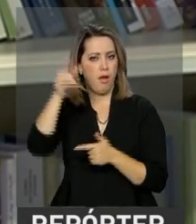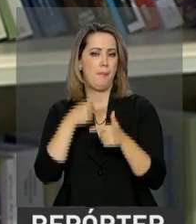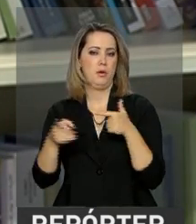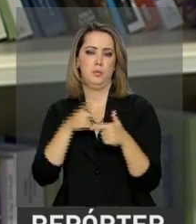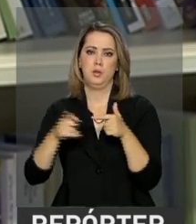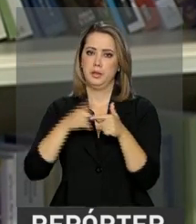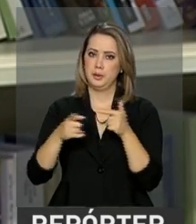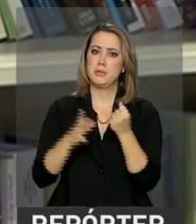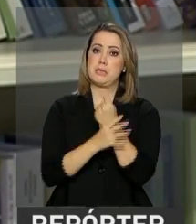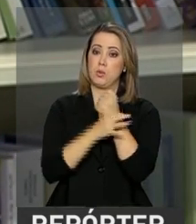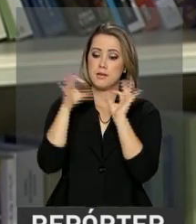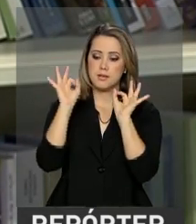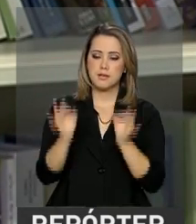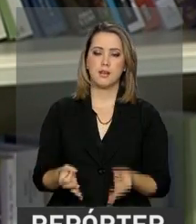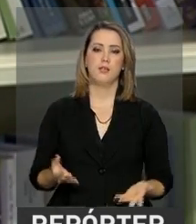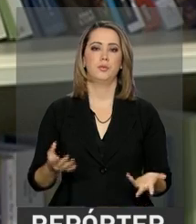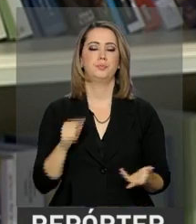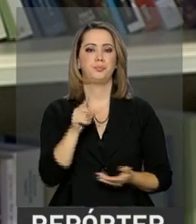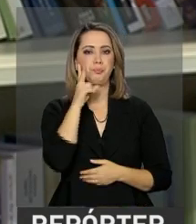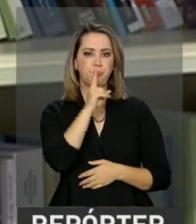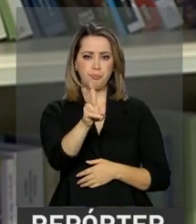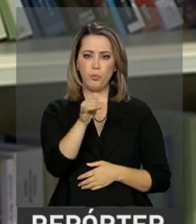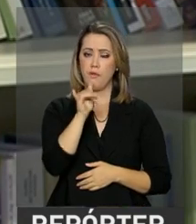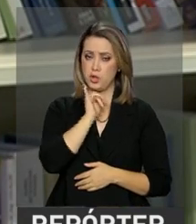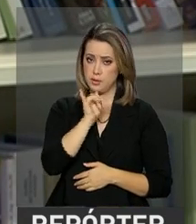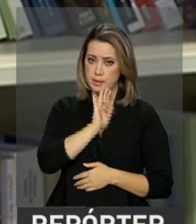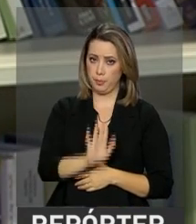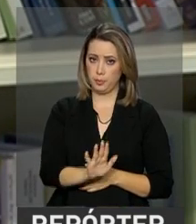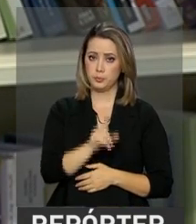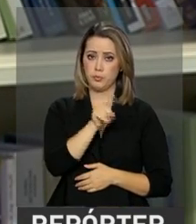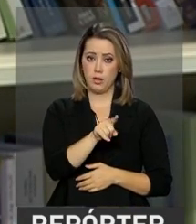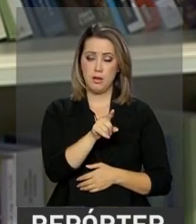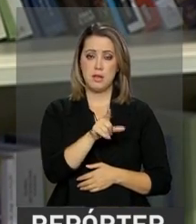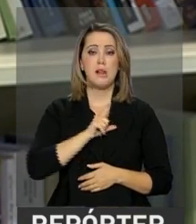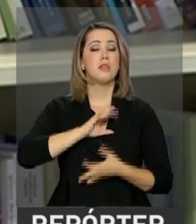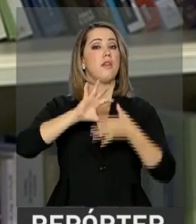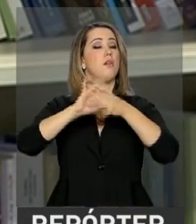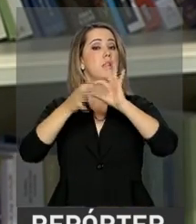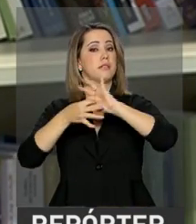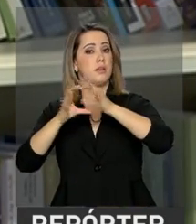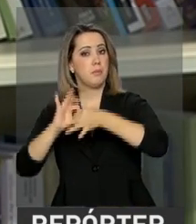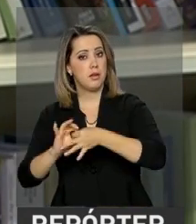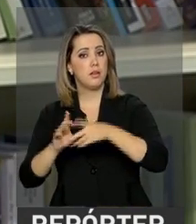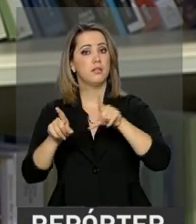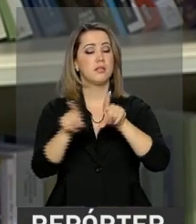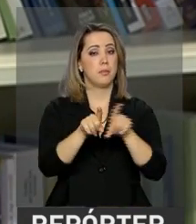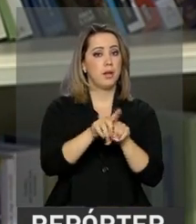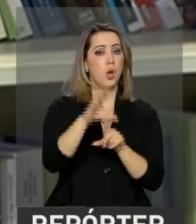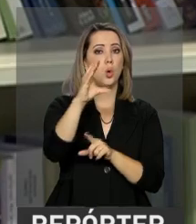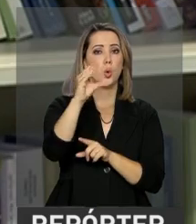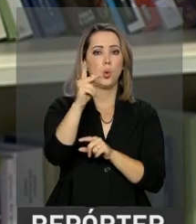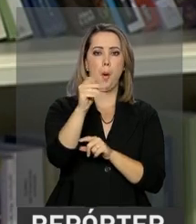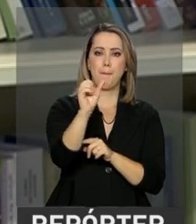segurança muito apropriadas Veja por exemplo que no caso das Olimpíadas E no caso da copa do mundo o Brasil tava